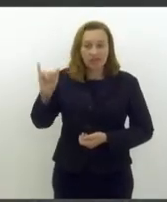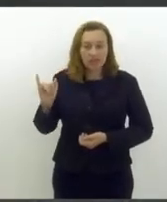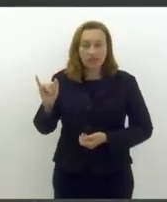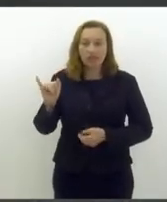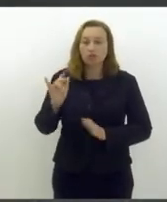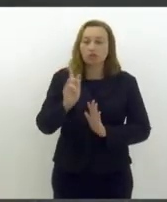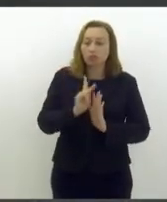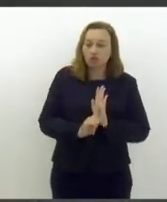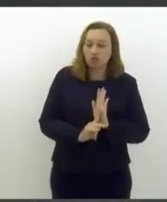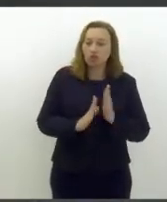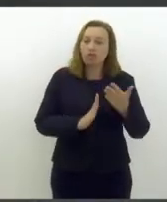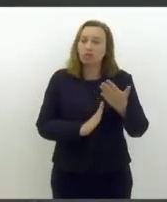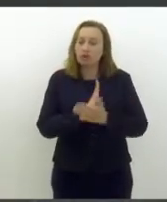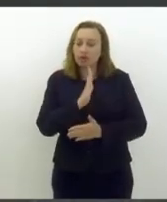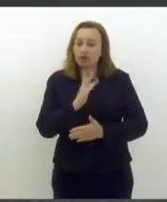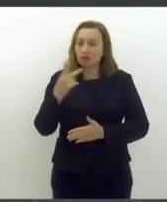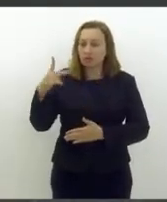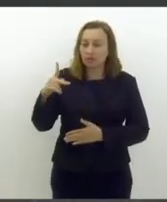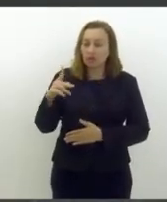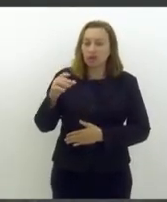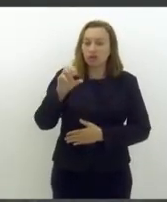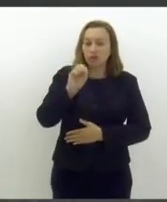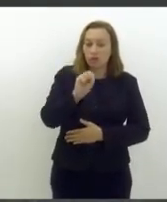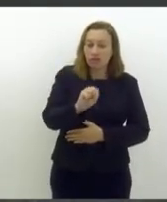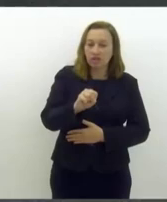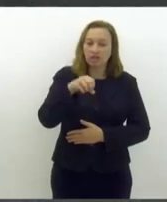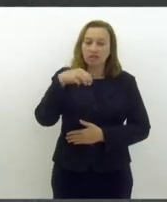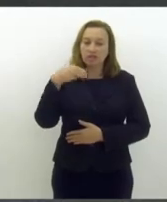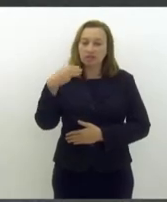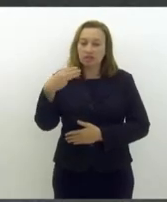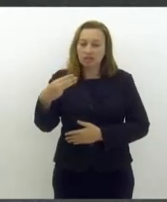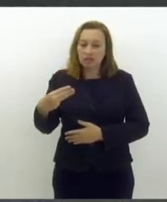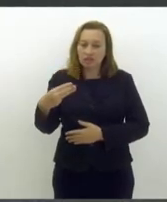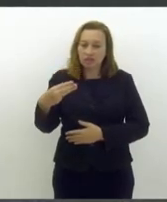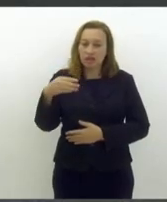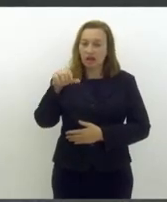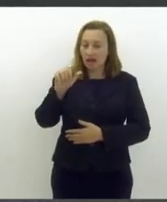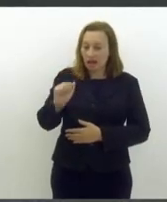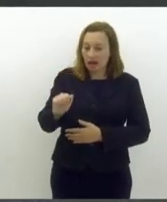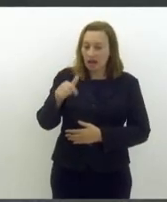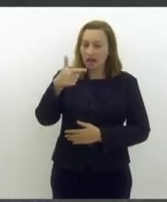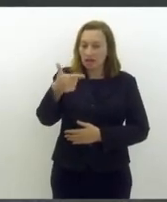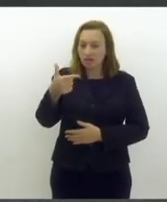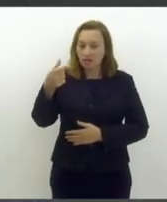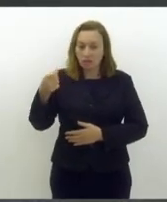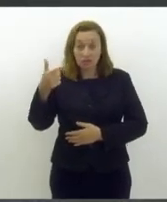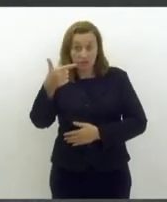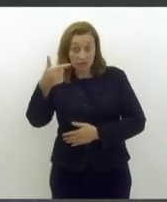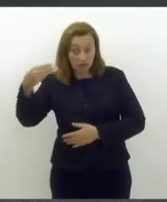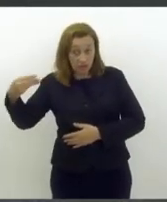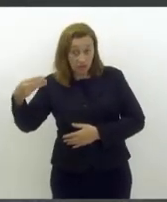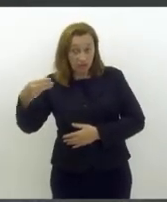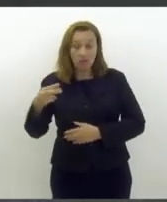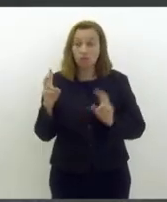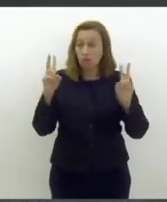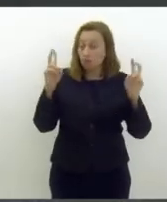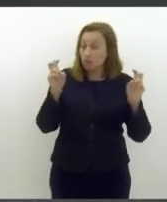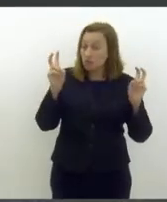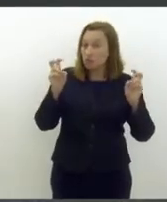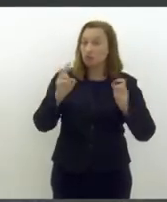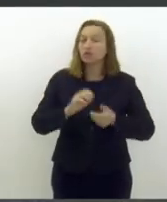projeto que foi aprovado dele número 83 a barra 23 que trata sobre